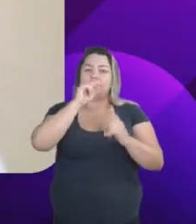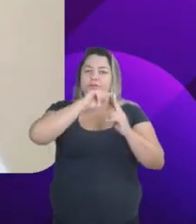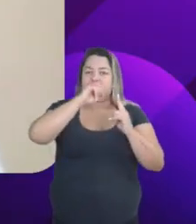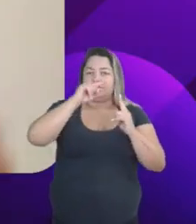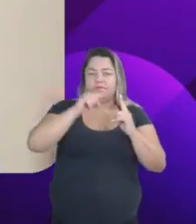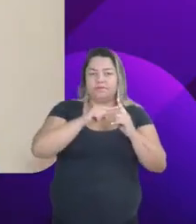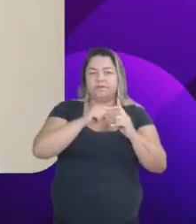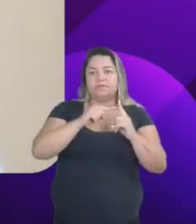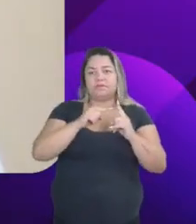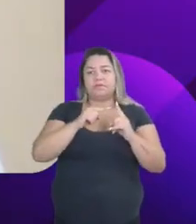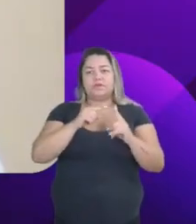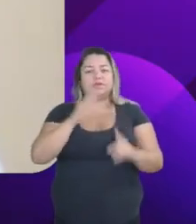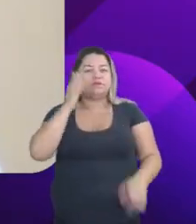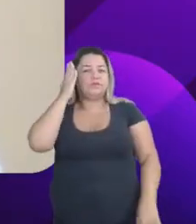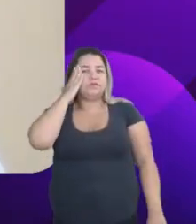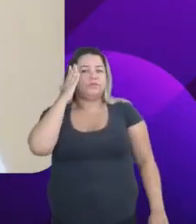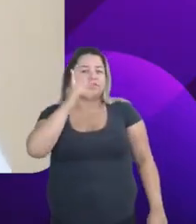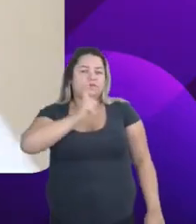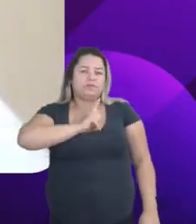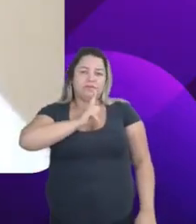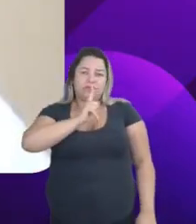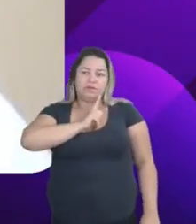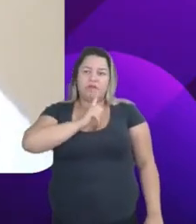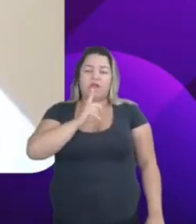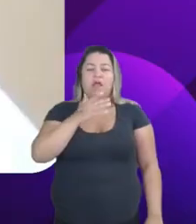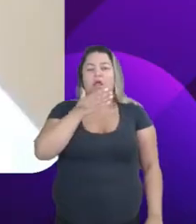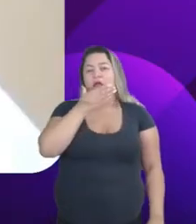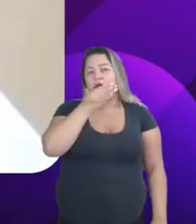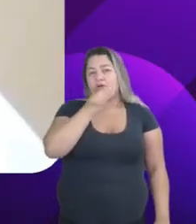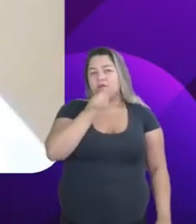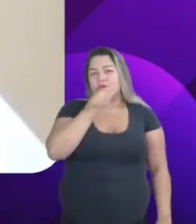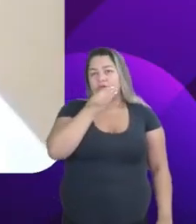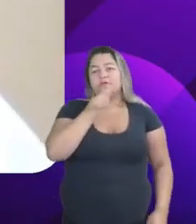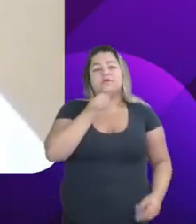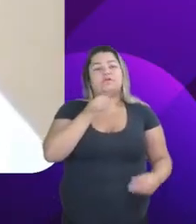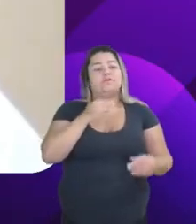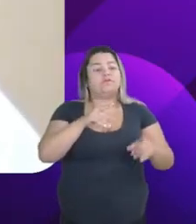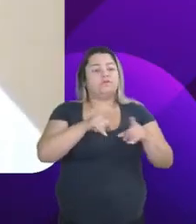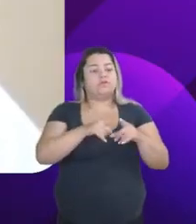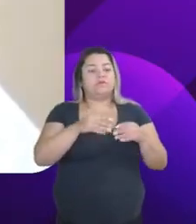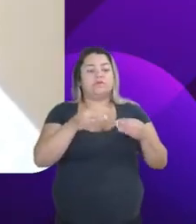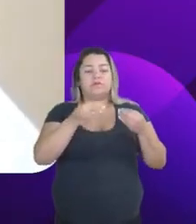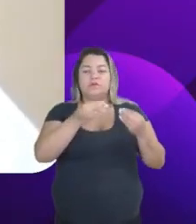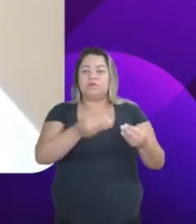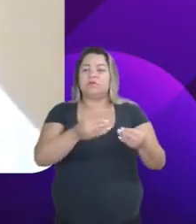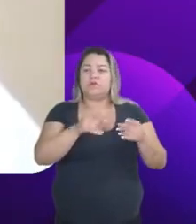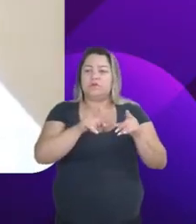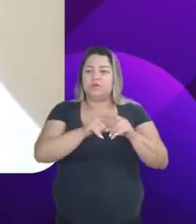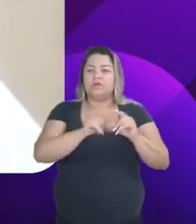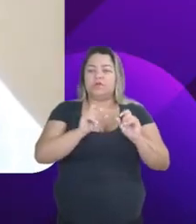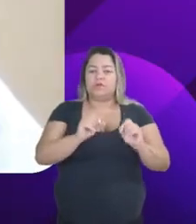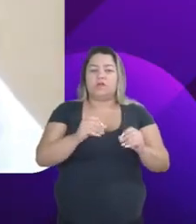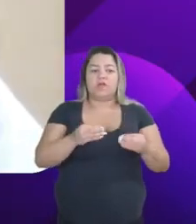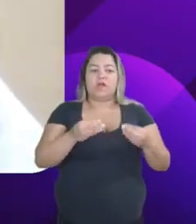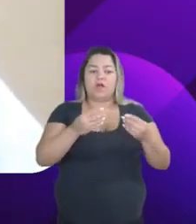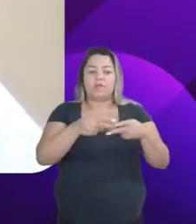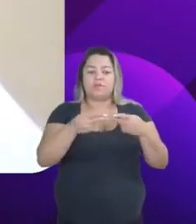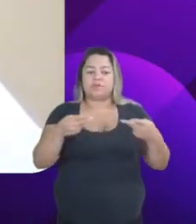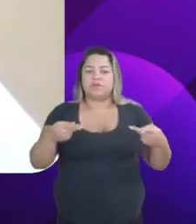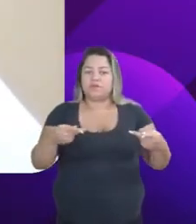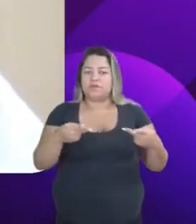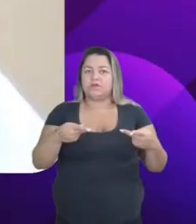nossa frente e soubermos que ela terá um menininho, naturalmente vamos entregar essa mulher presente do tipo bola,